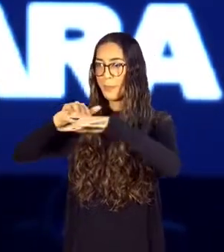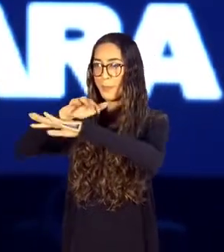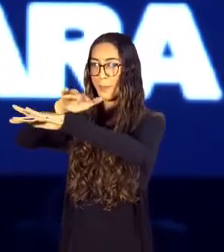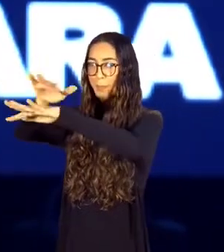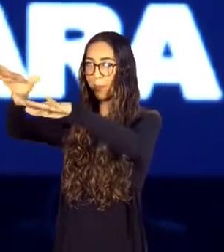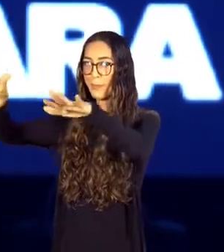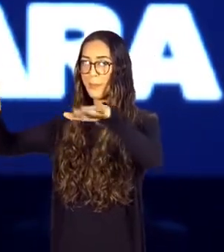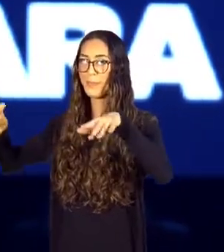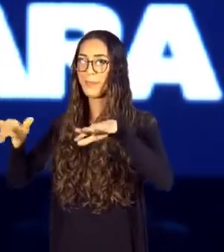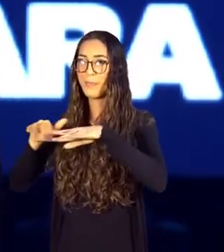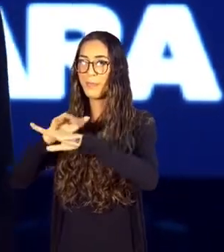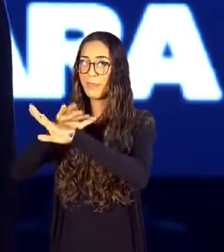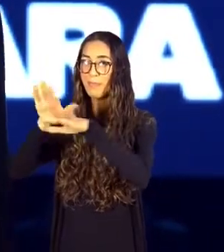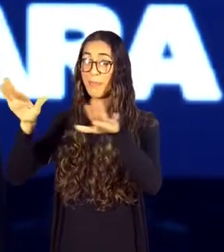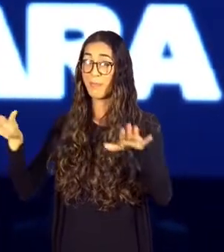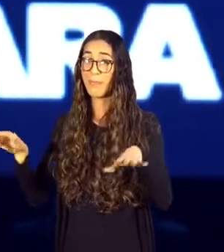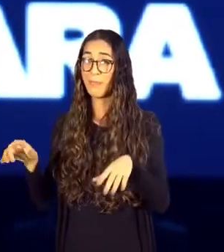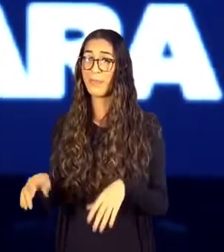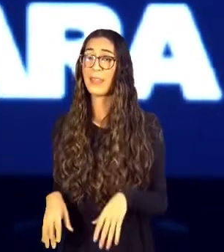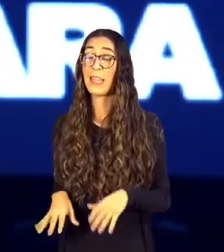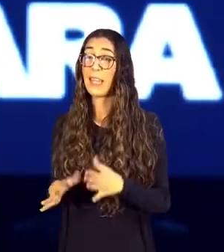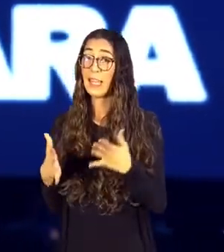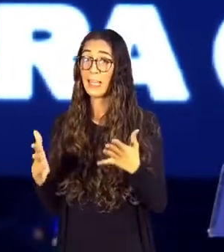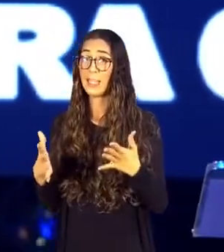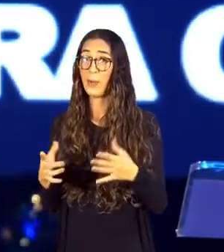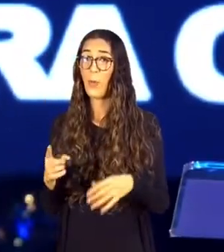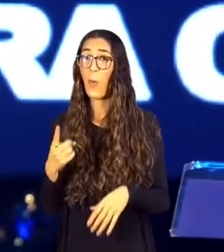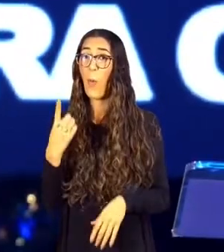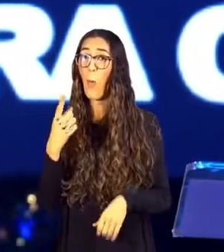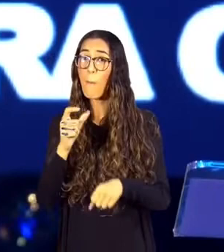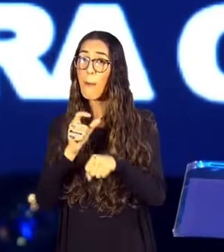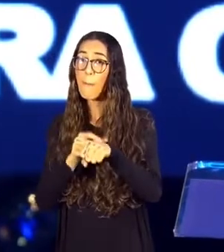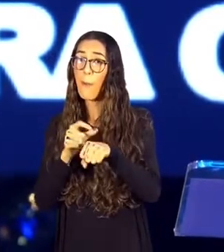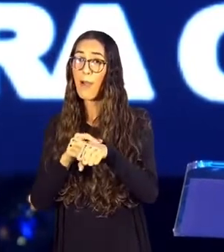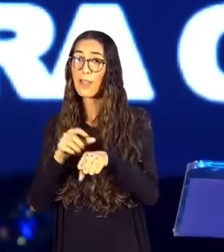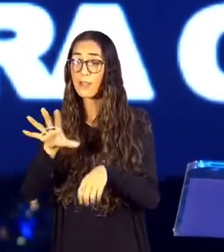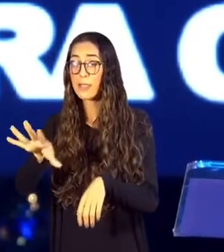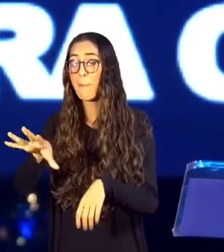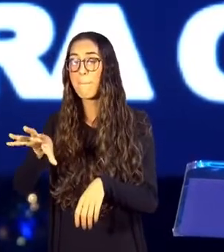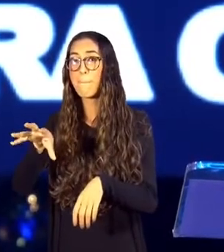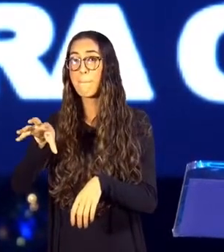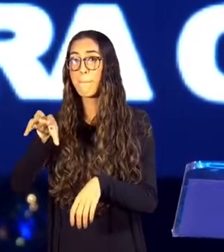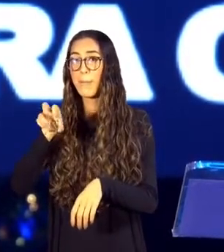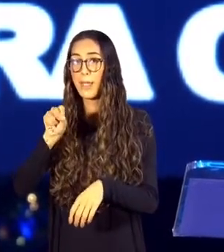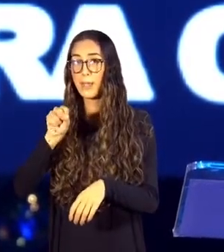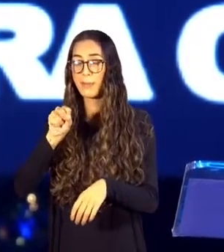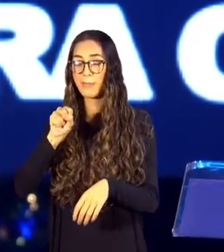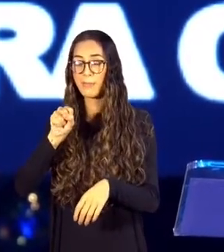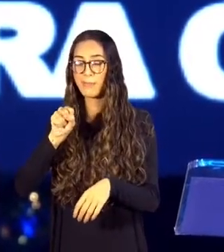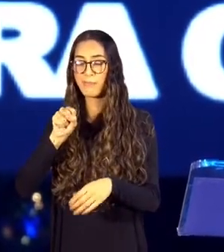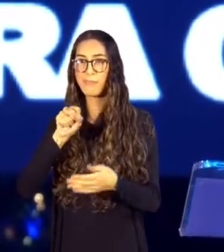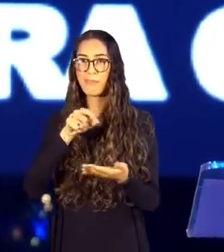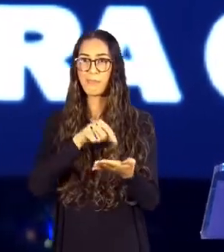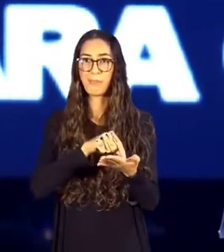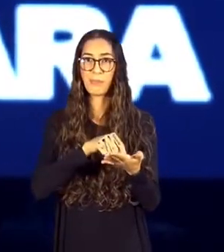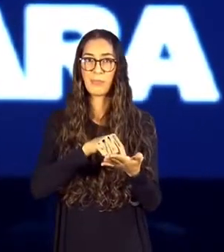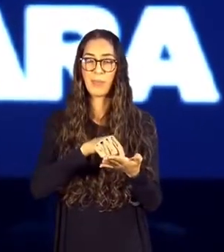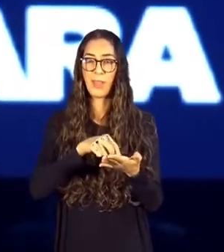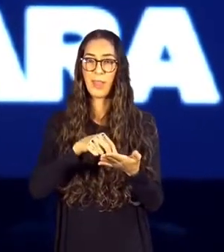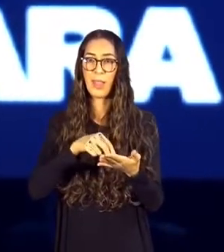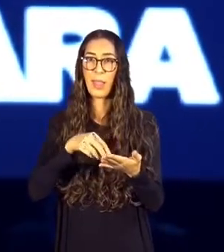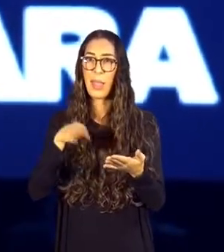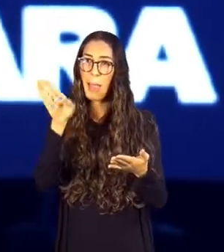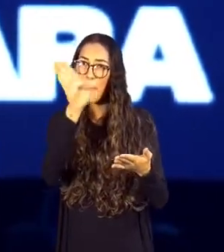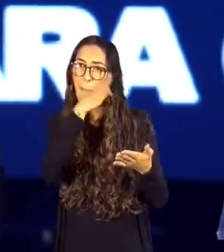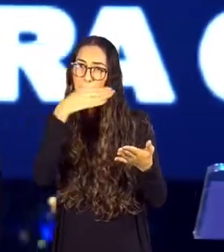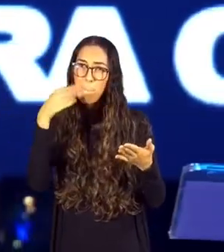você pega uma tinta que pinta metal de vermelho e você pinta aquela moeda. Aí você pega um homem,